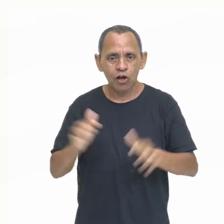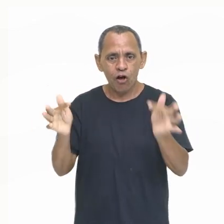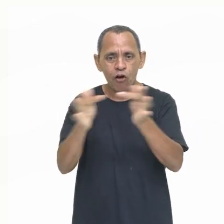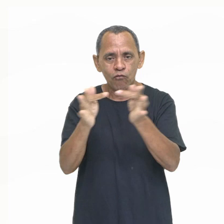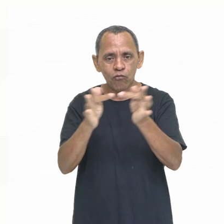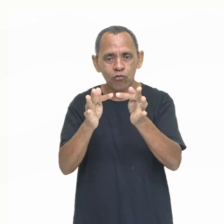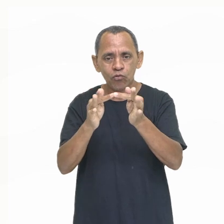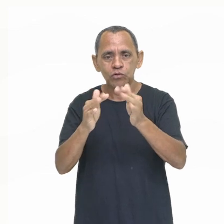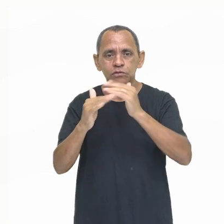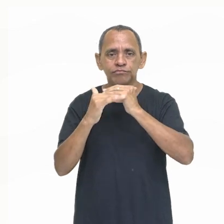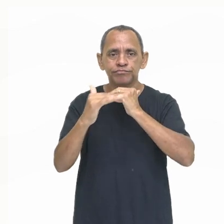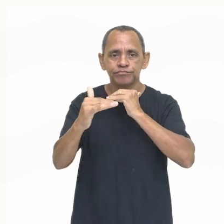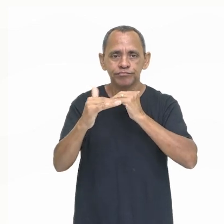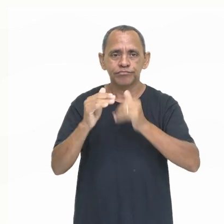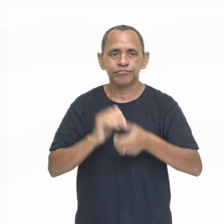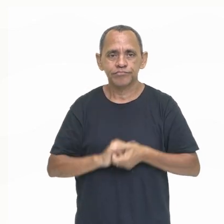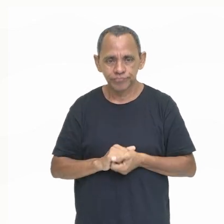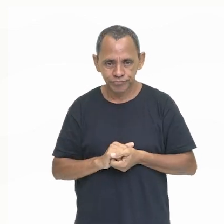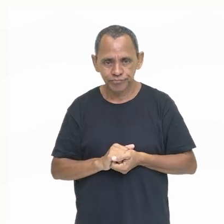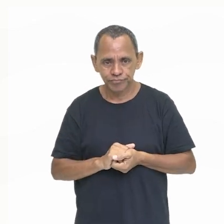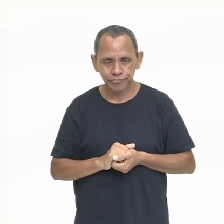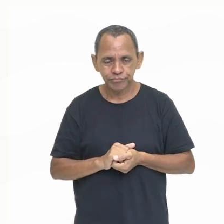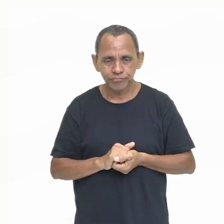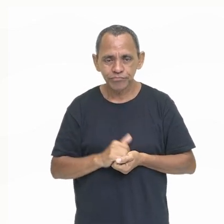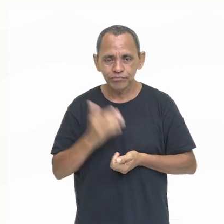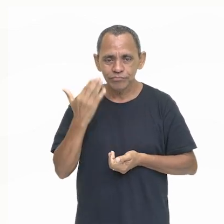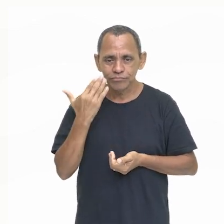nosso gabarito, que é a nossa resposta bonitinha para você.